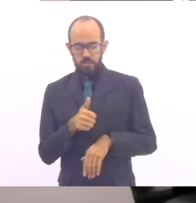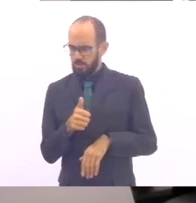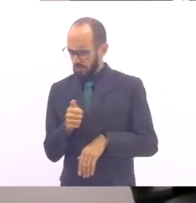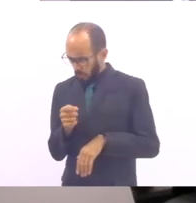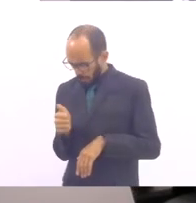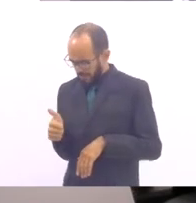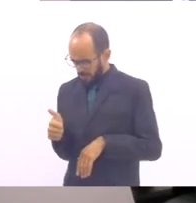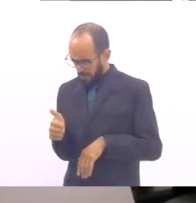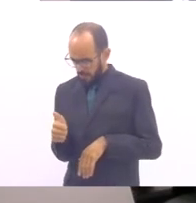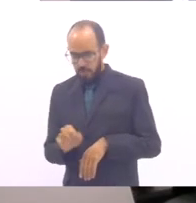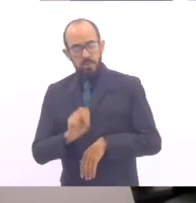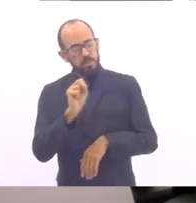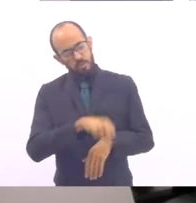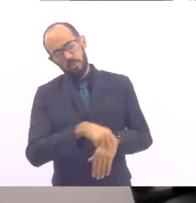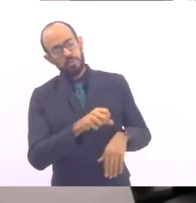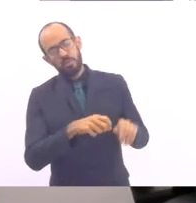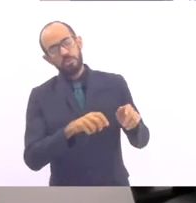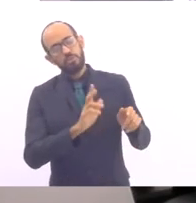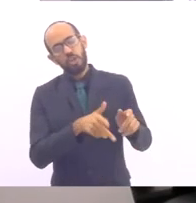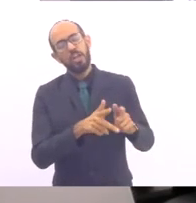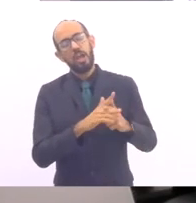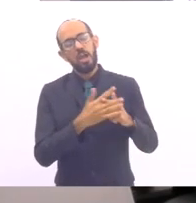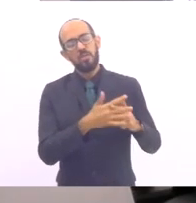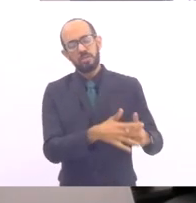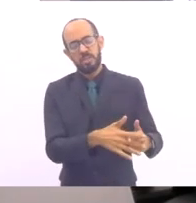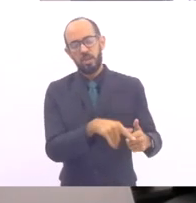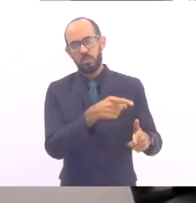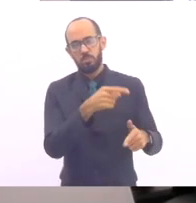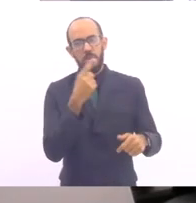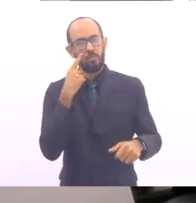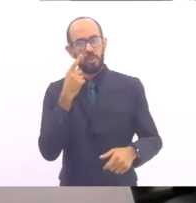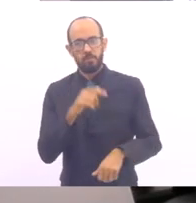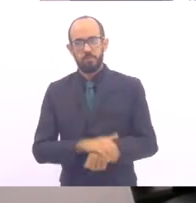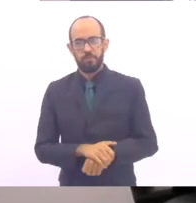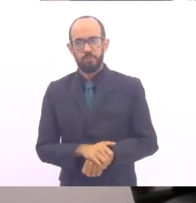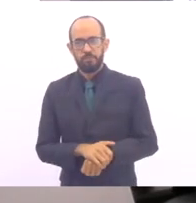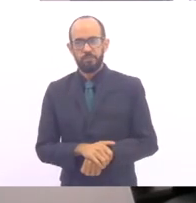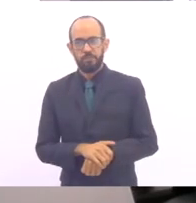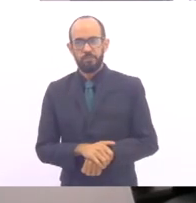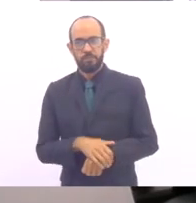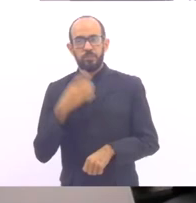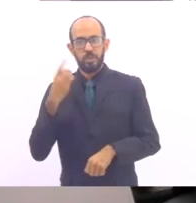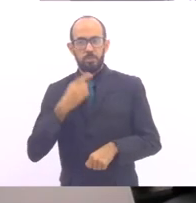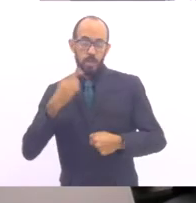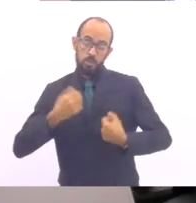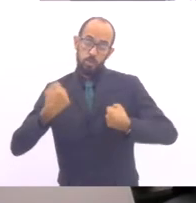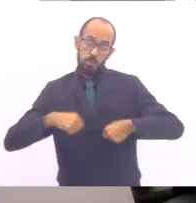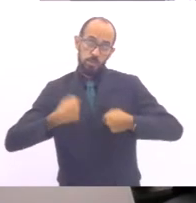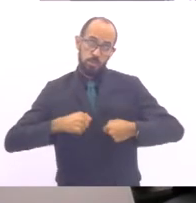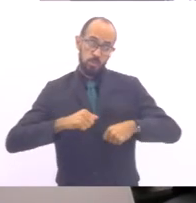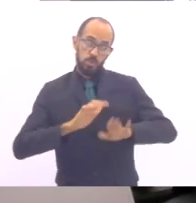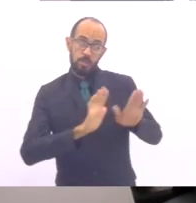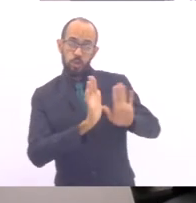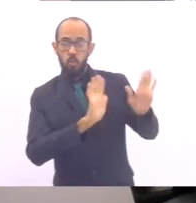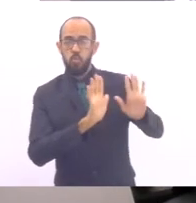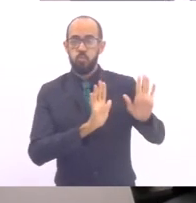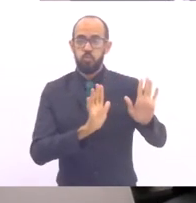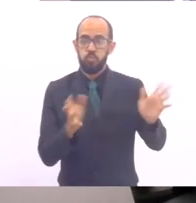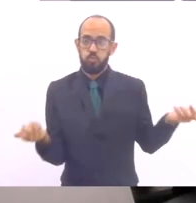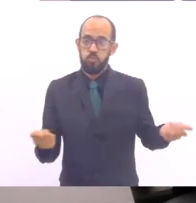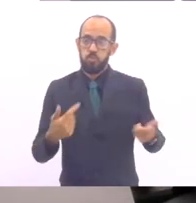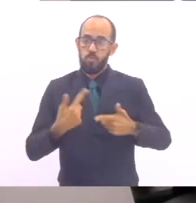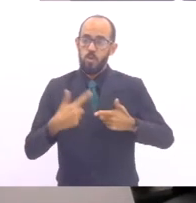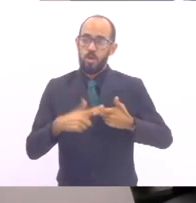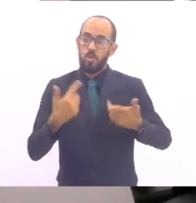fase de revisão para efetivação. Deputado, eu vou me despedir. Está autorizado. Eu só